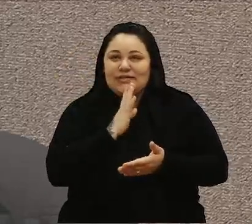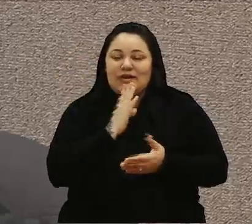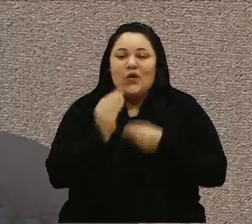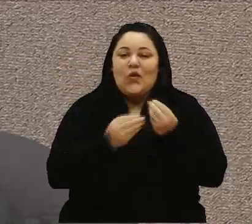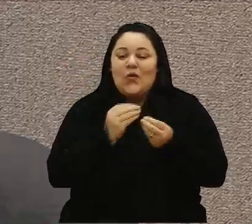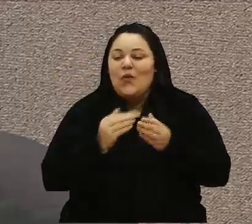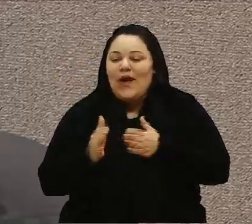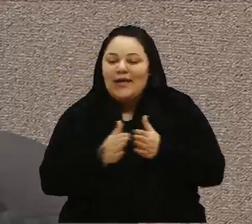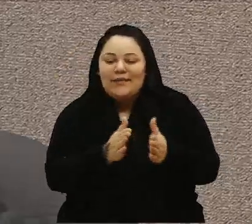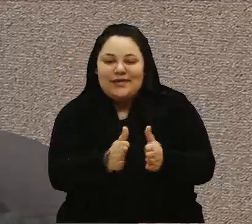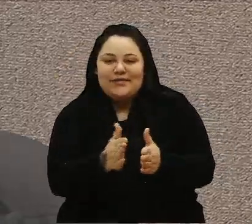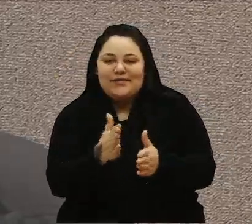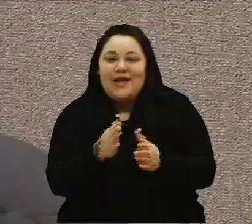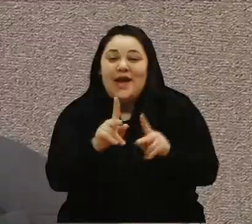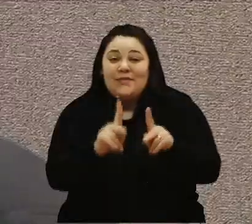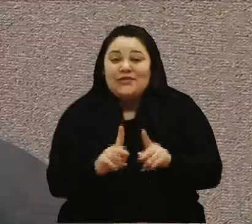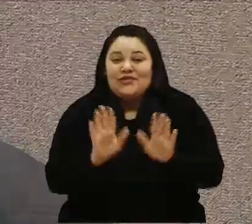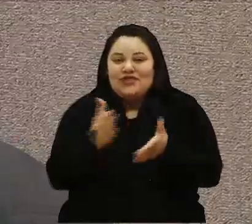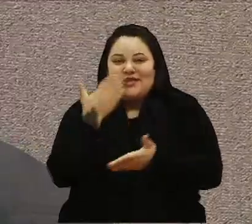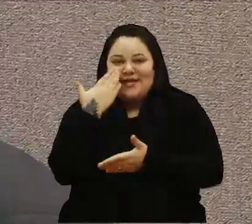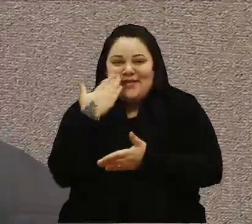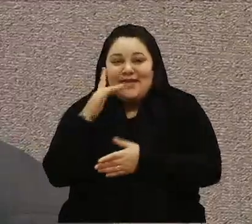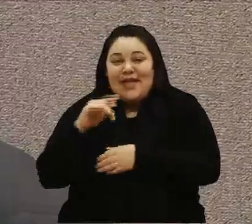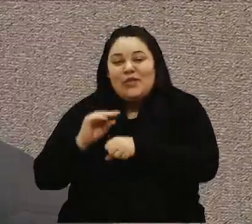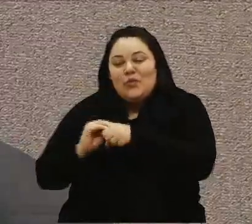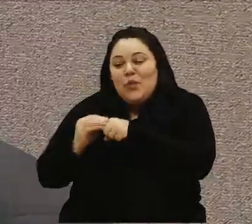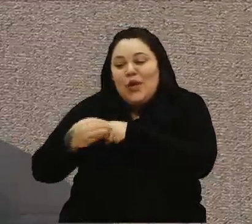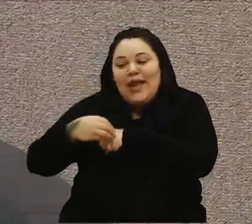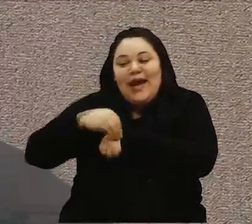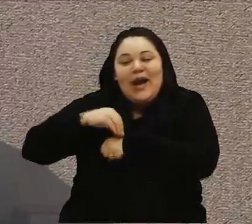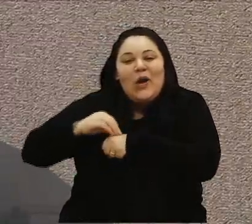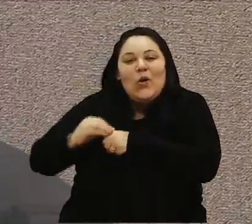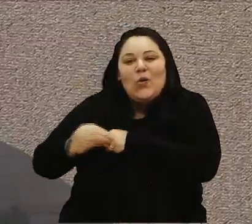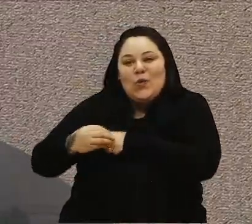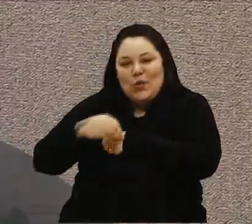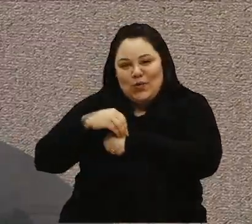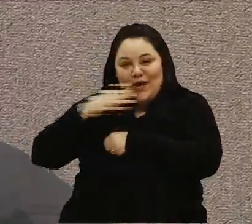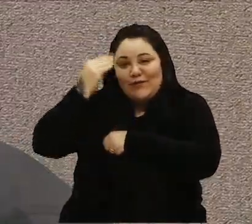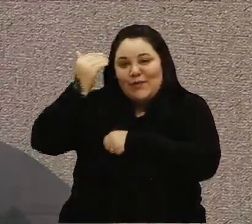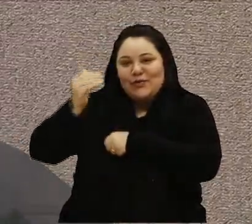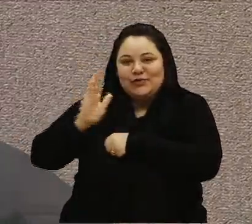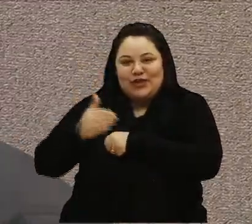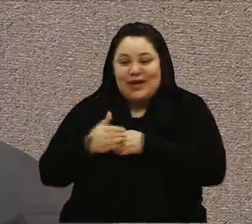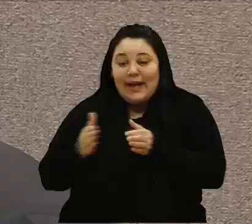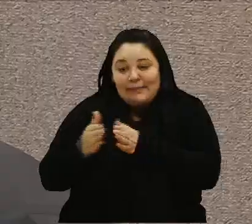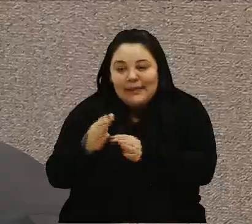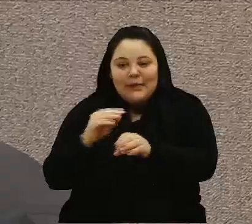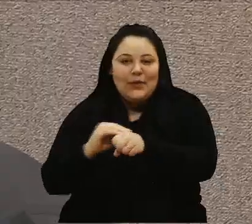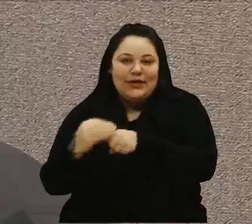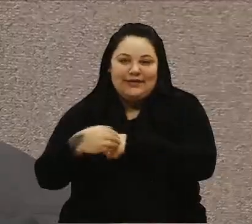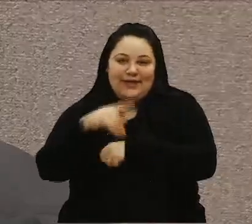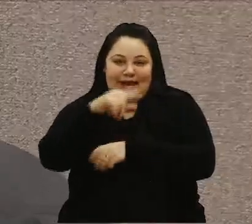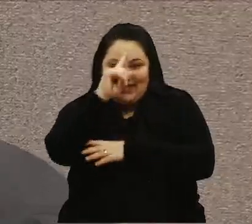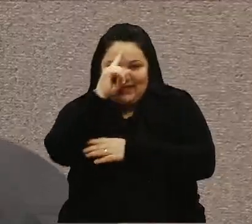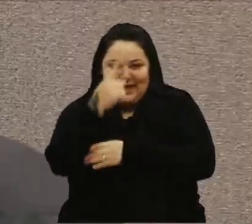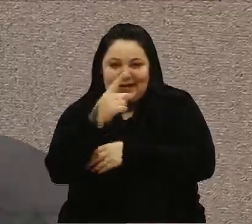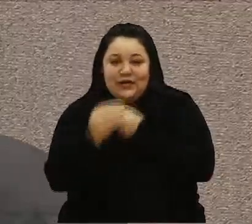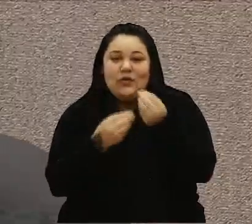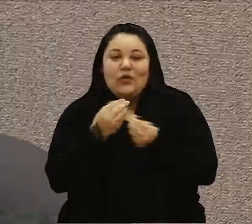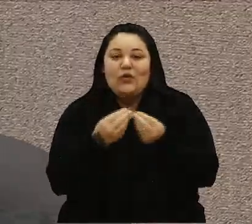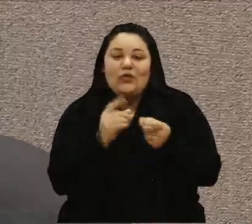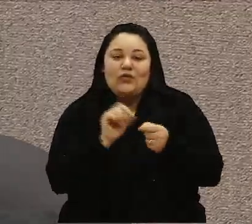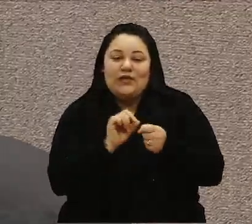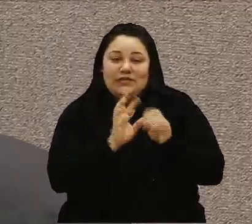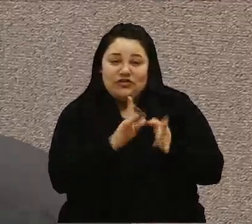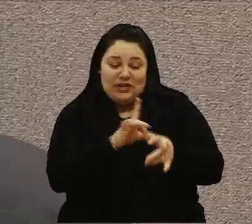chega lá, nesse ponto em Vila Seca? É lá na estrada, lá no Caminho do Morango. Então, essa é a ideia. O que se faz quando já tem moradores